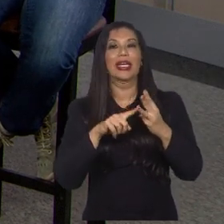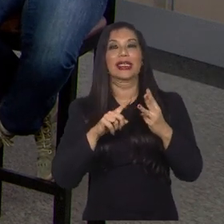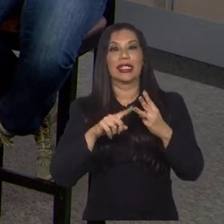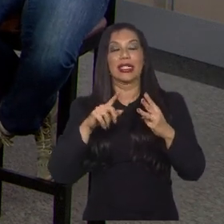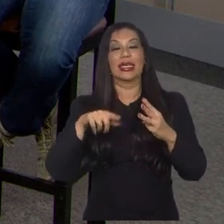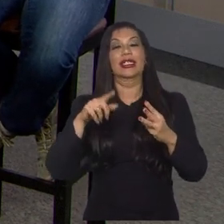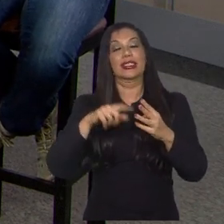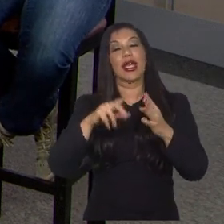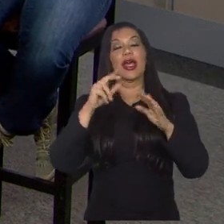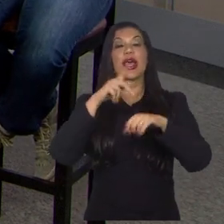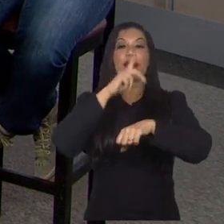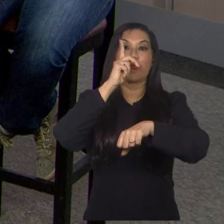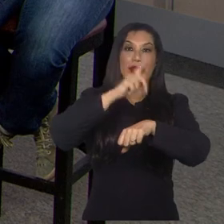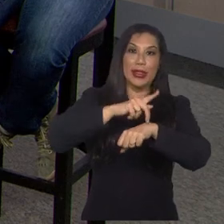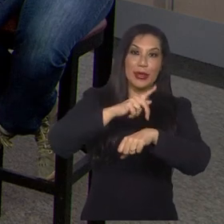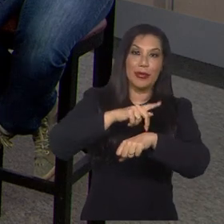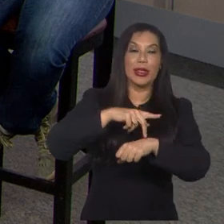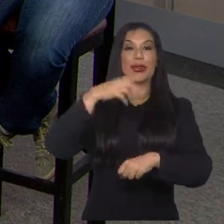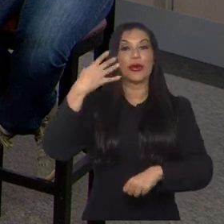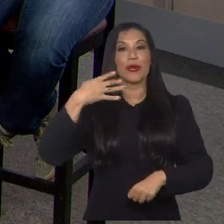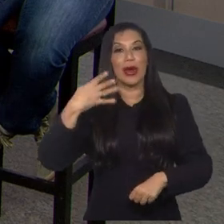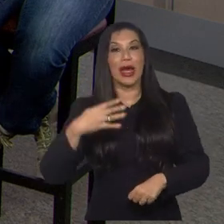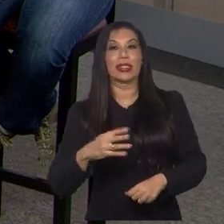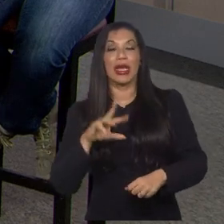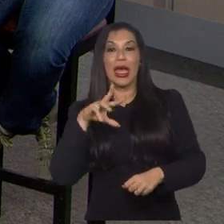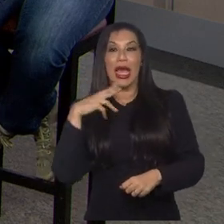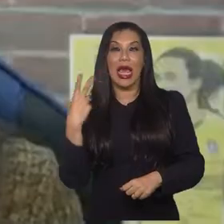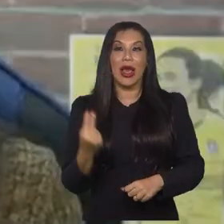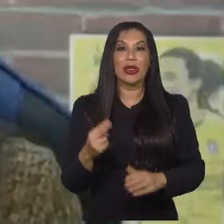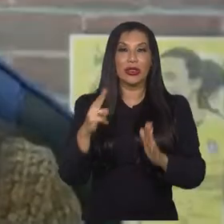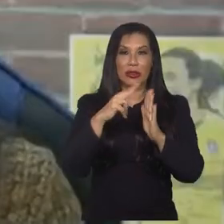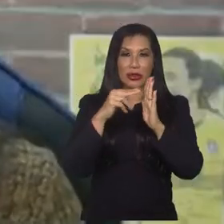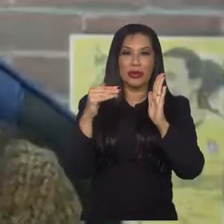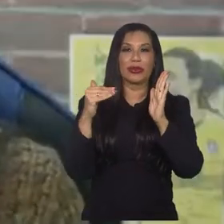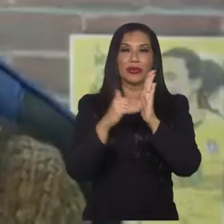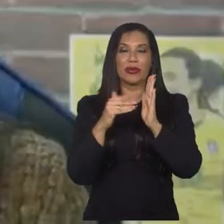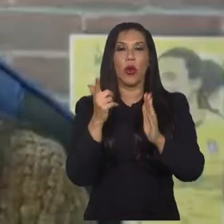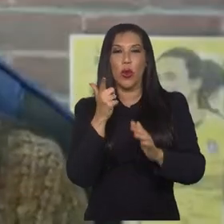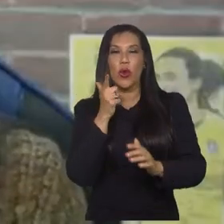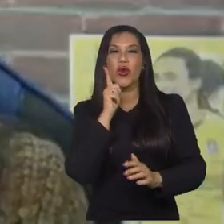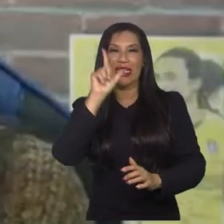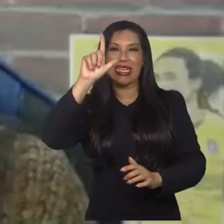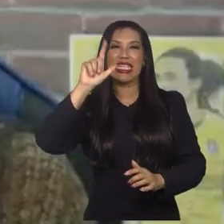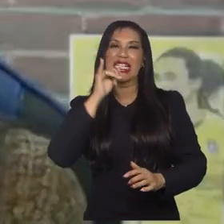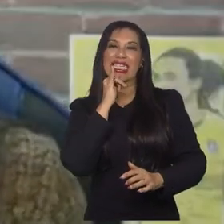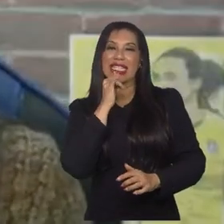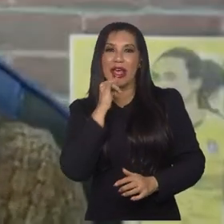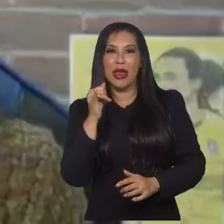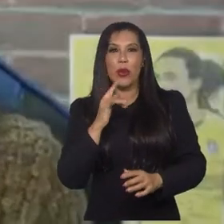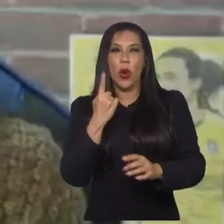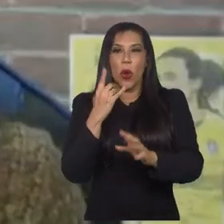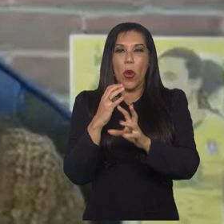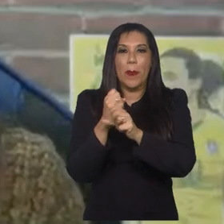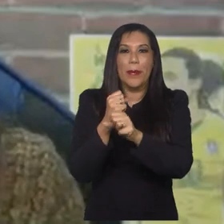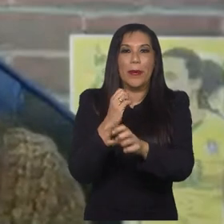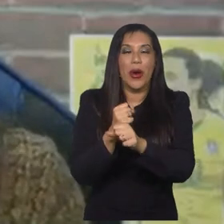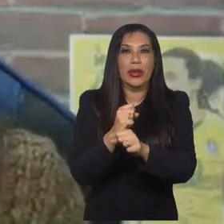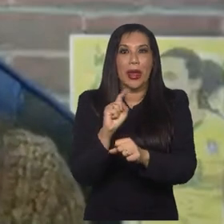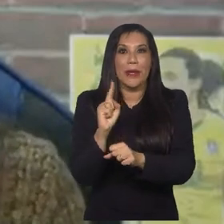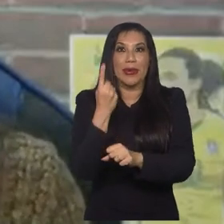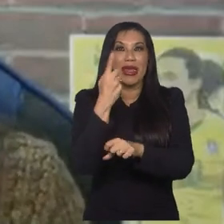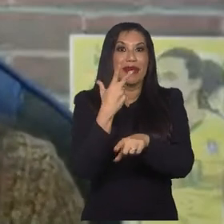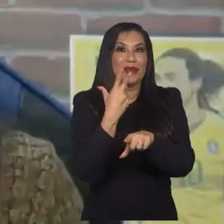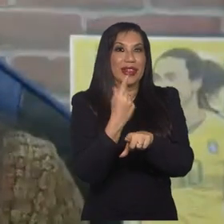Casa. e Filipinas em quarto. Acho que as neozelandesas vão conseguir aí, quem sabe um pontinho, quem sabe a sua